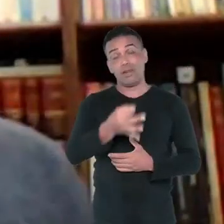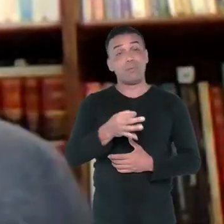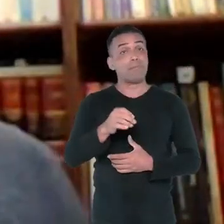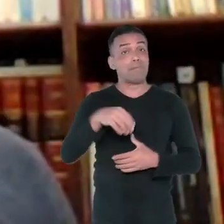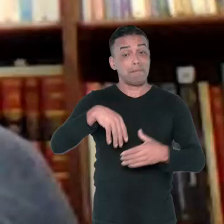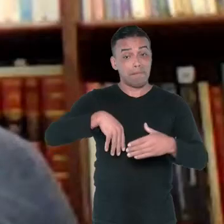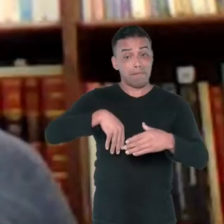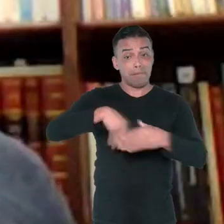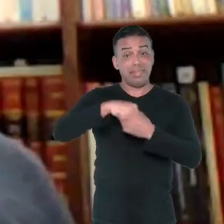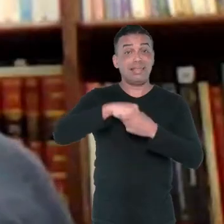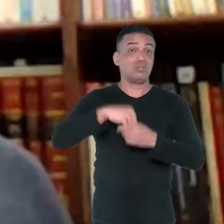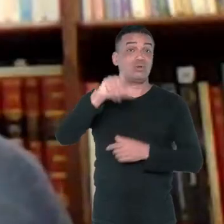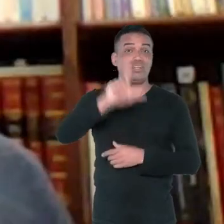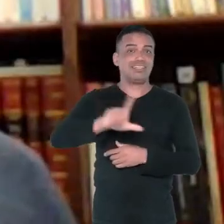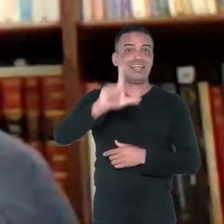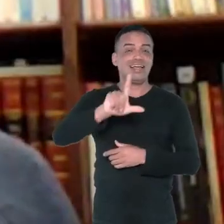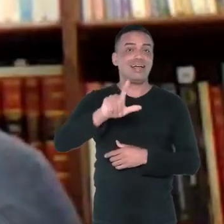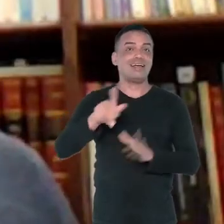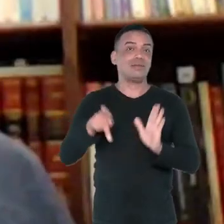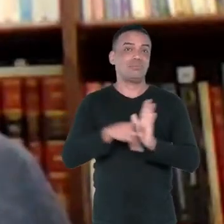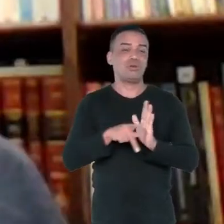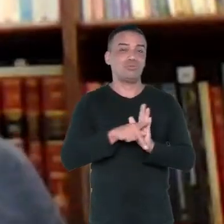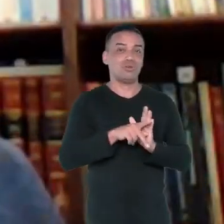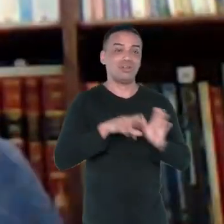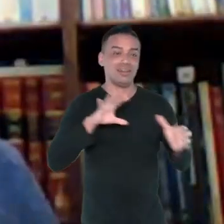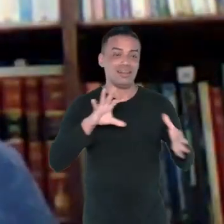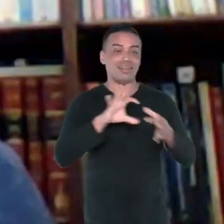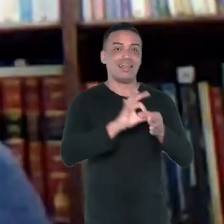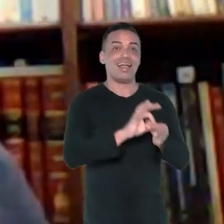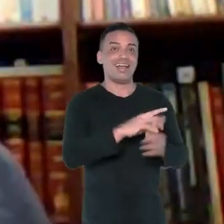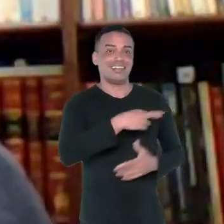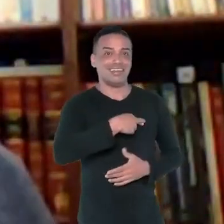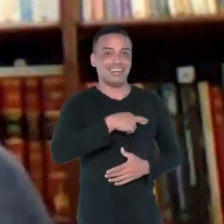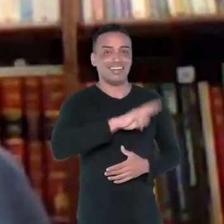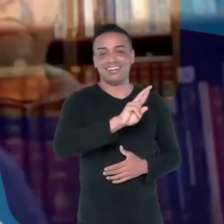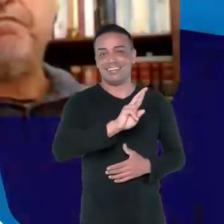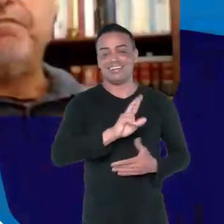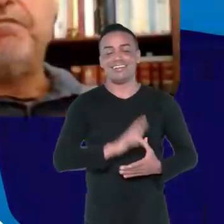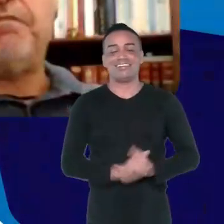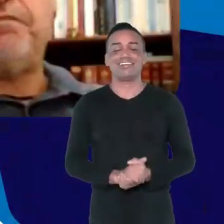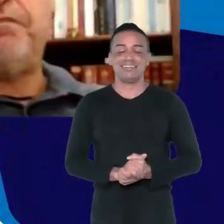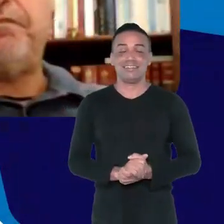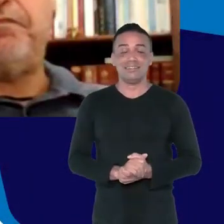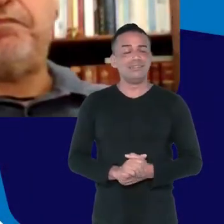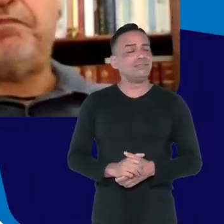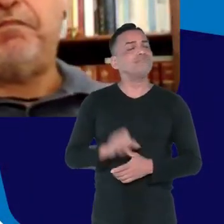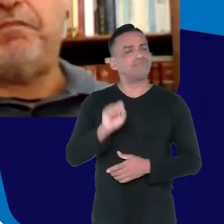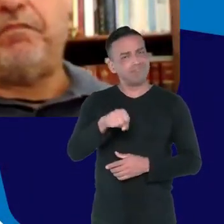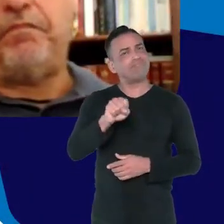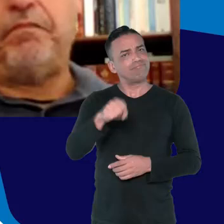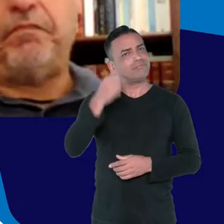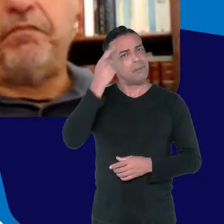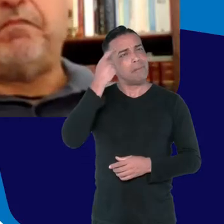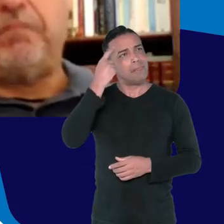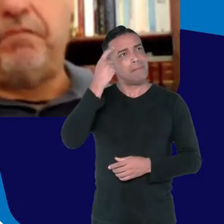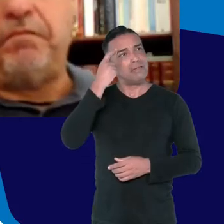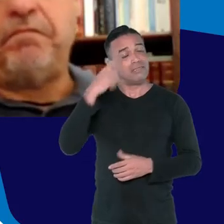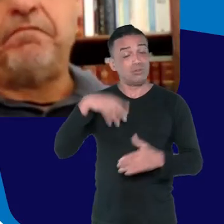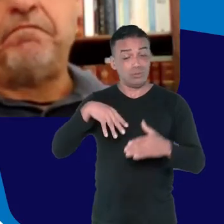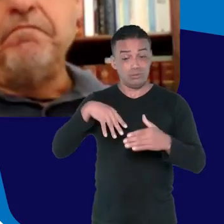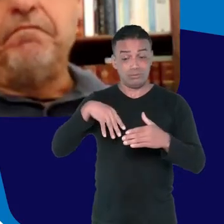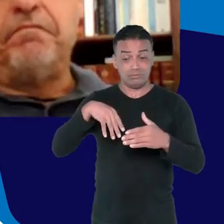do que as figuras sacras. Sim, e pensando acho que nessa